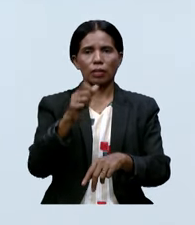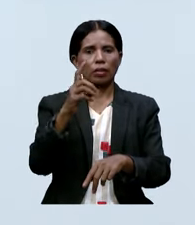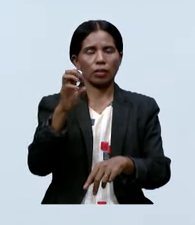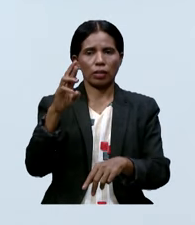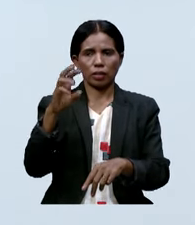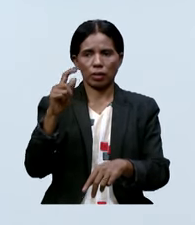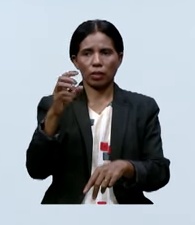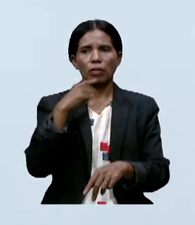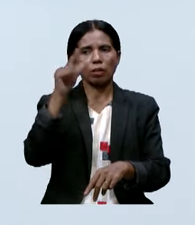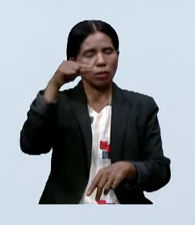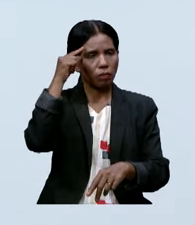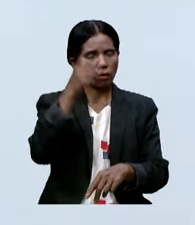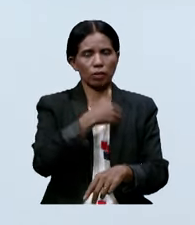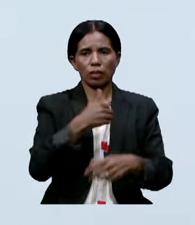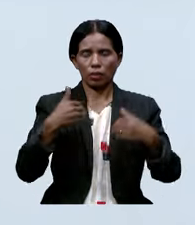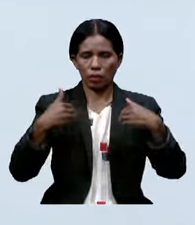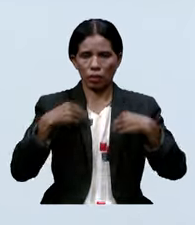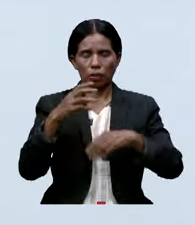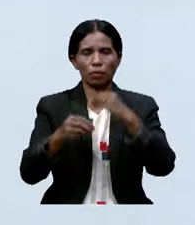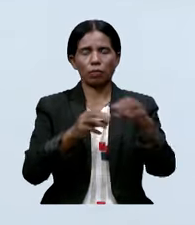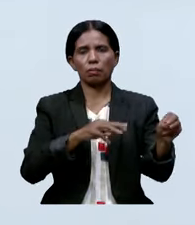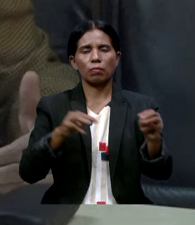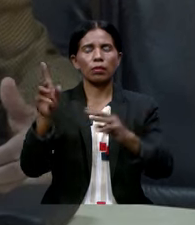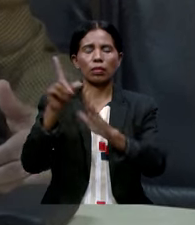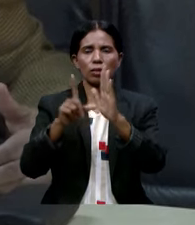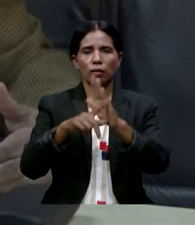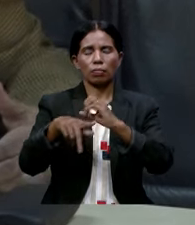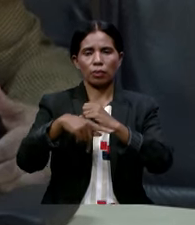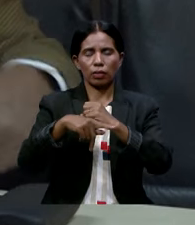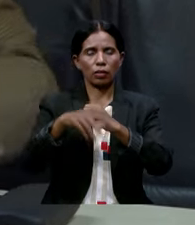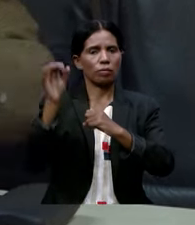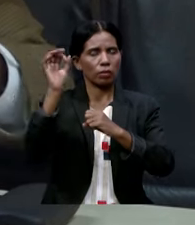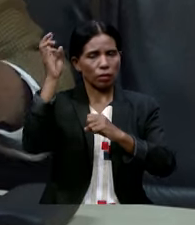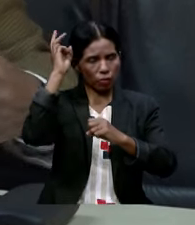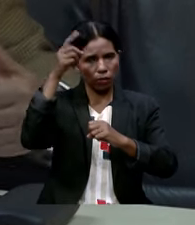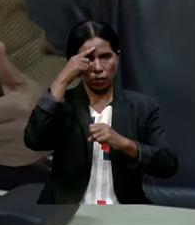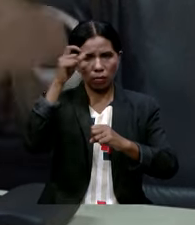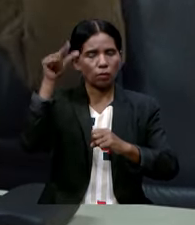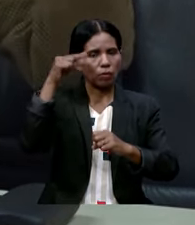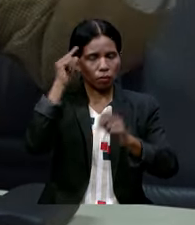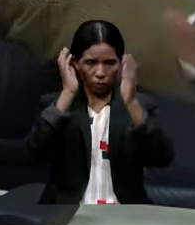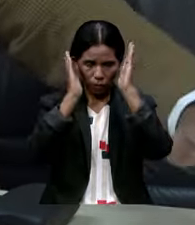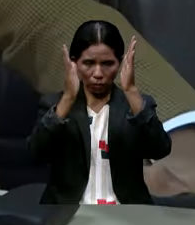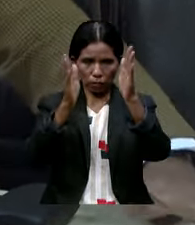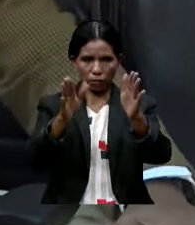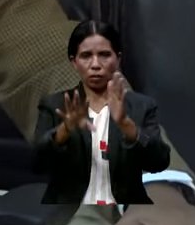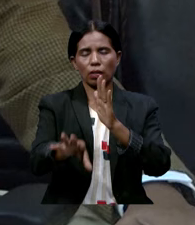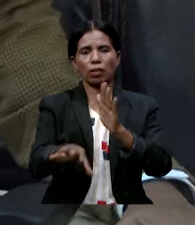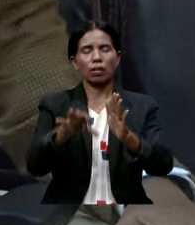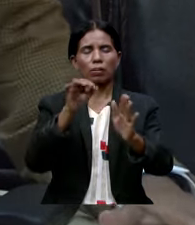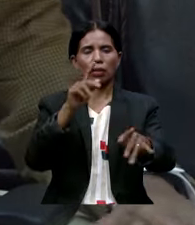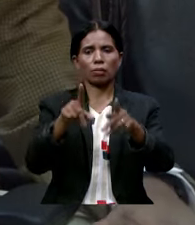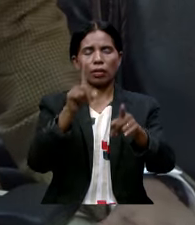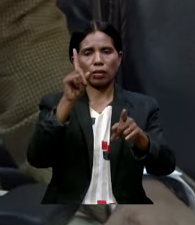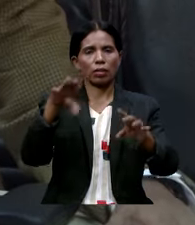Teten, governo se que a iniciativa com a alteração, né, bem bancada Fretelin preocupa, também o governo foco liu a tuhetan figura ida